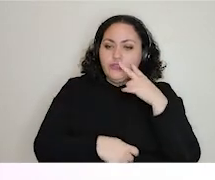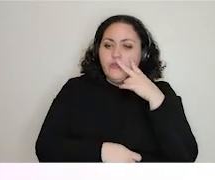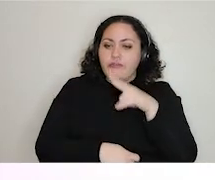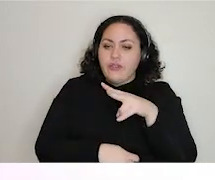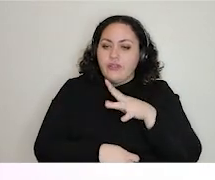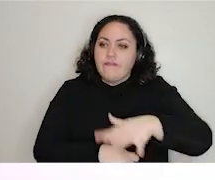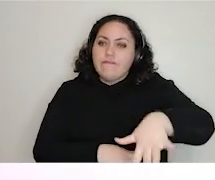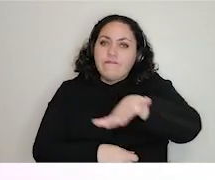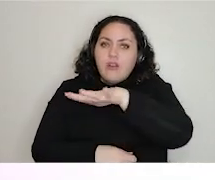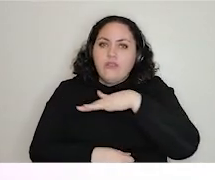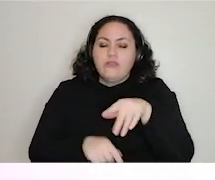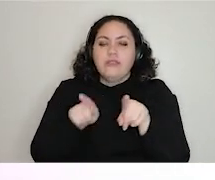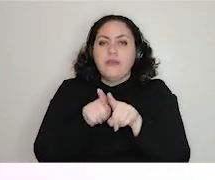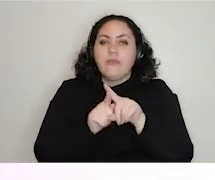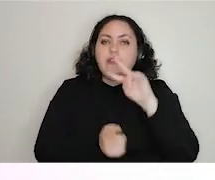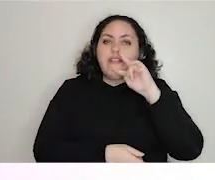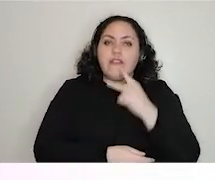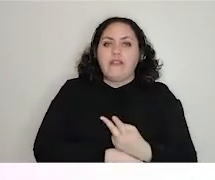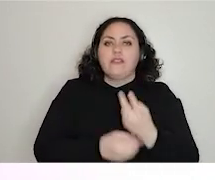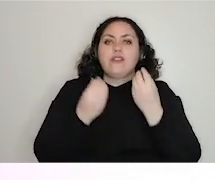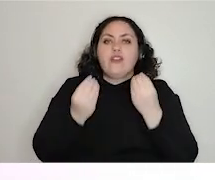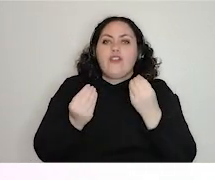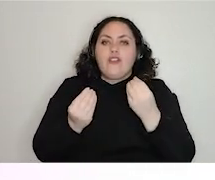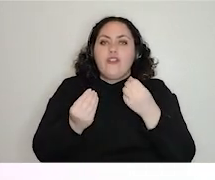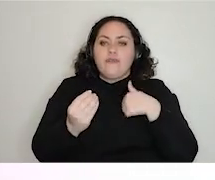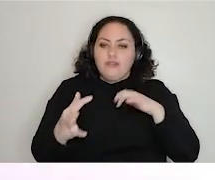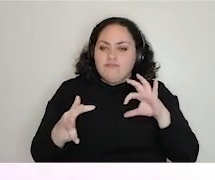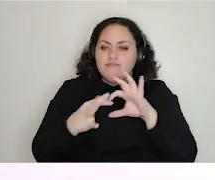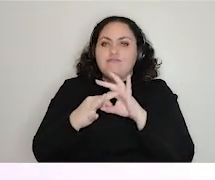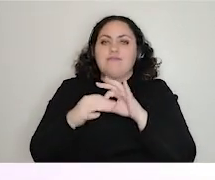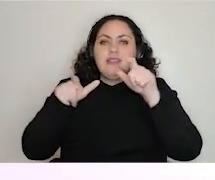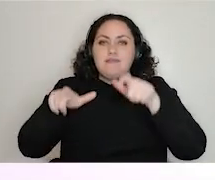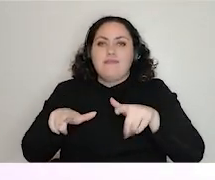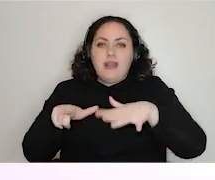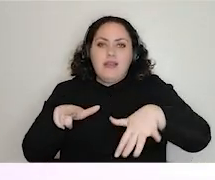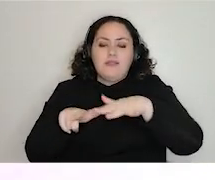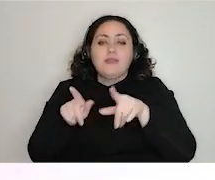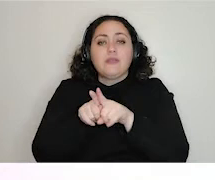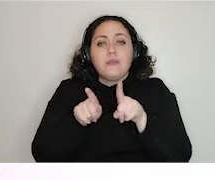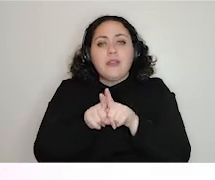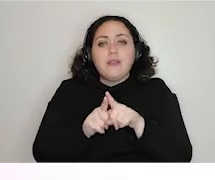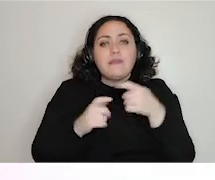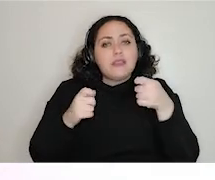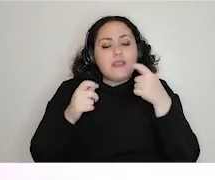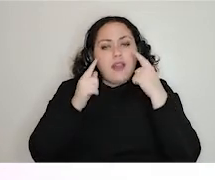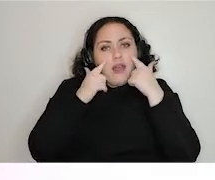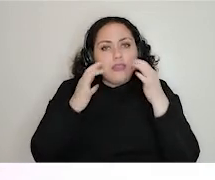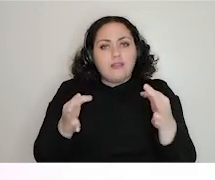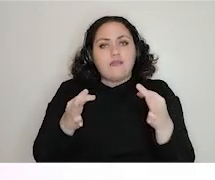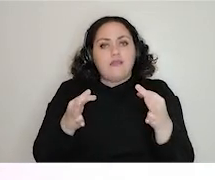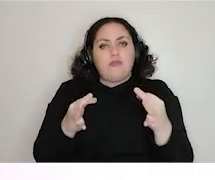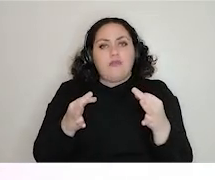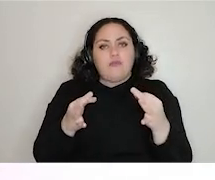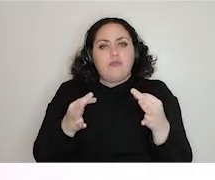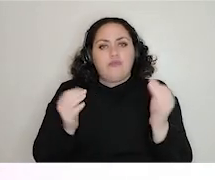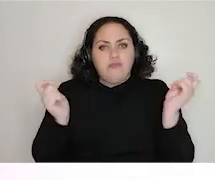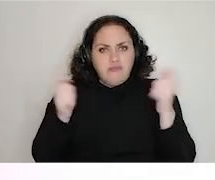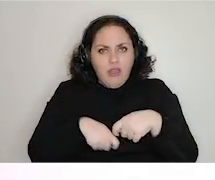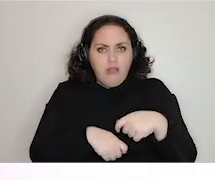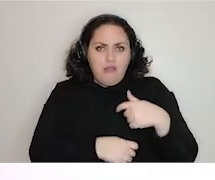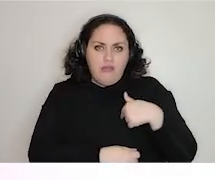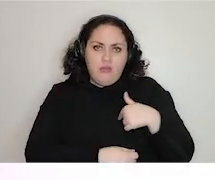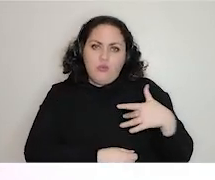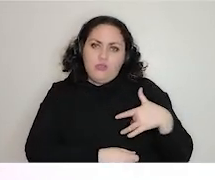redor, reconhecer como que a gente está inserido nesse espaço e prestar atenção em como que a gente pode sim